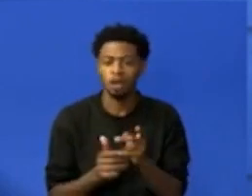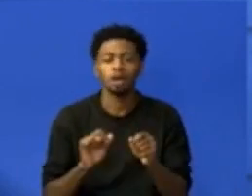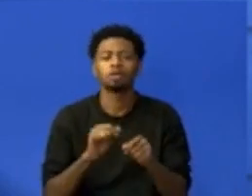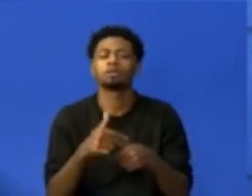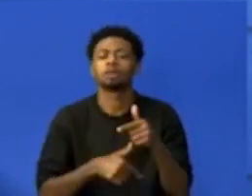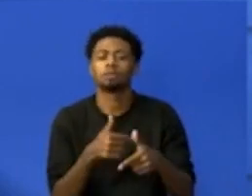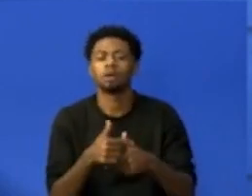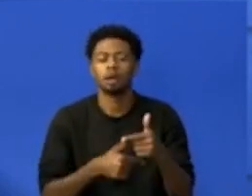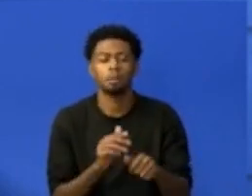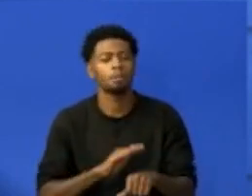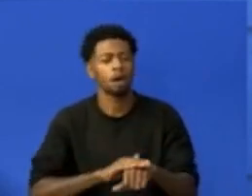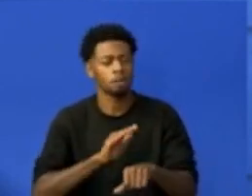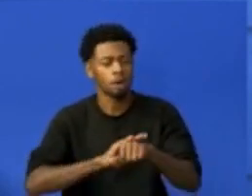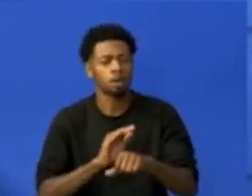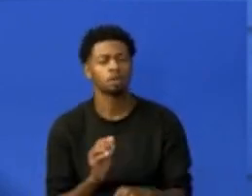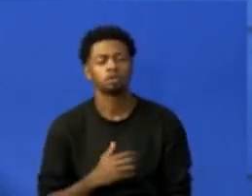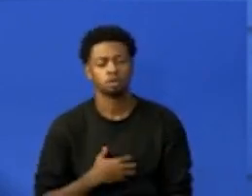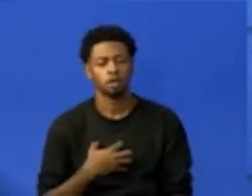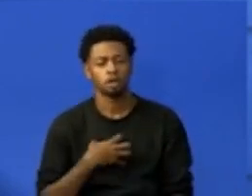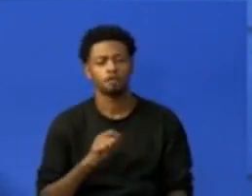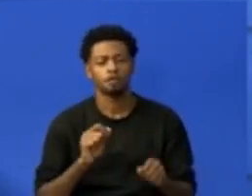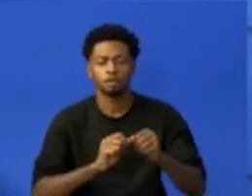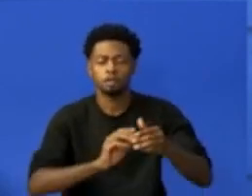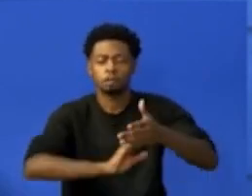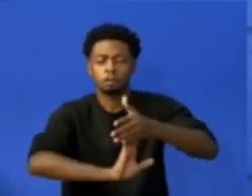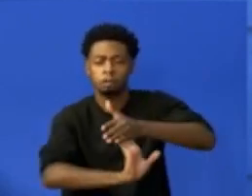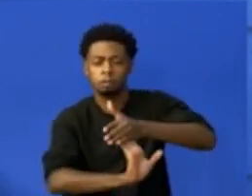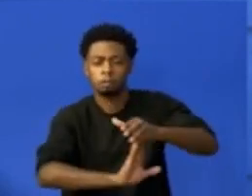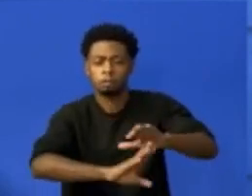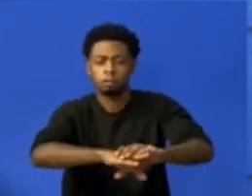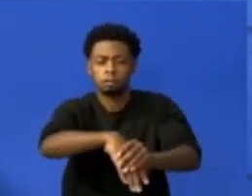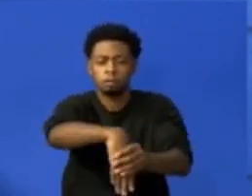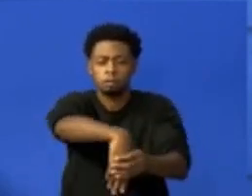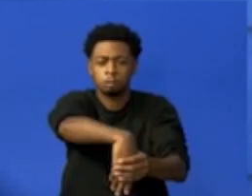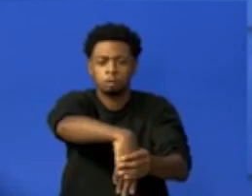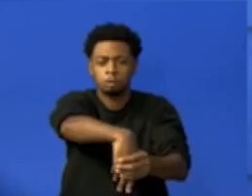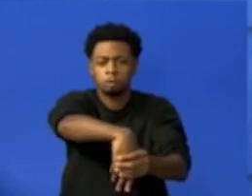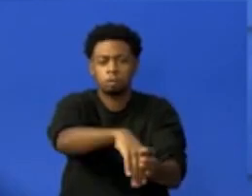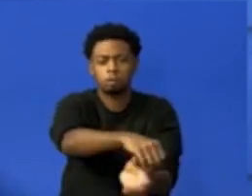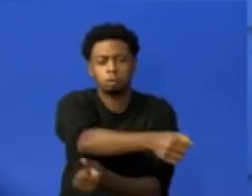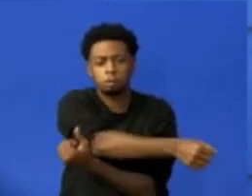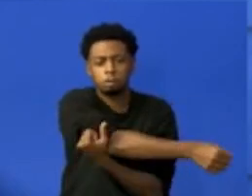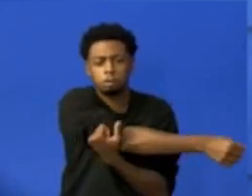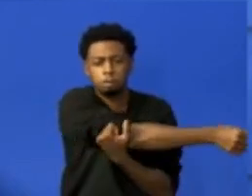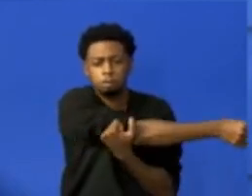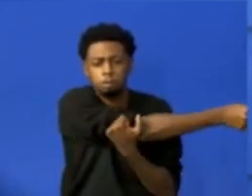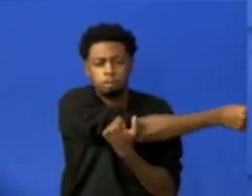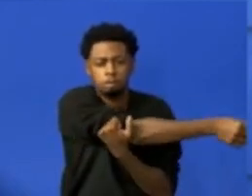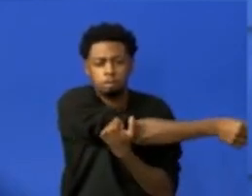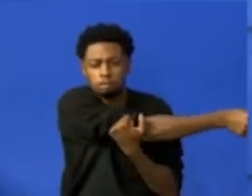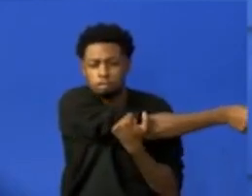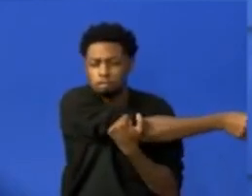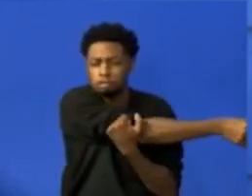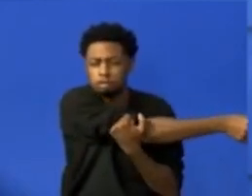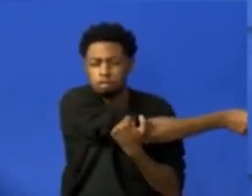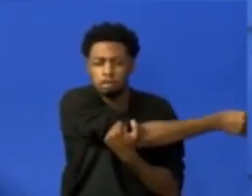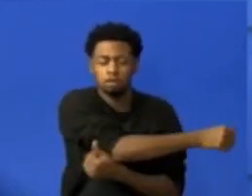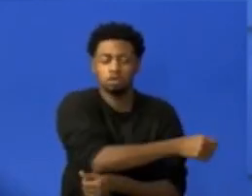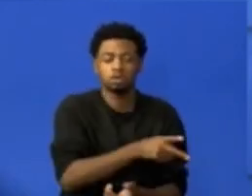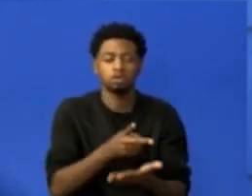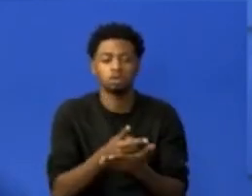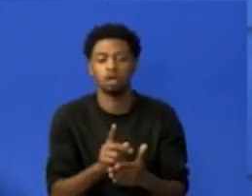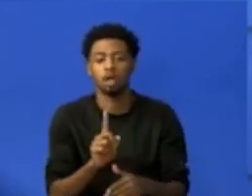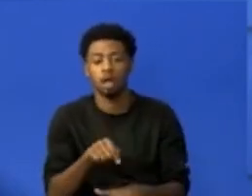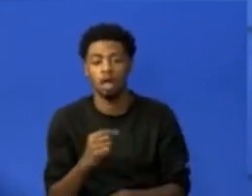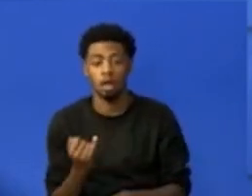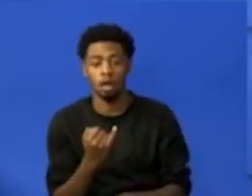trabalhe um pouco desses alongamentos, da flexibilidade das articulações desses indivíduos. Nem sempre é a principal